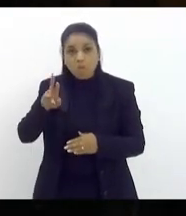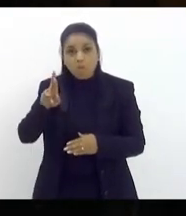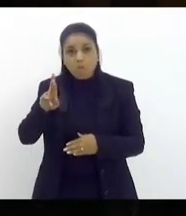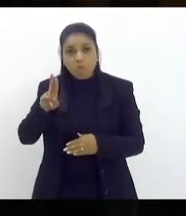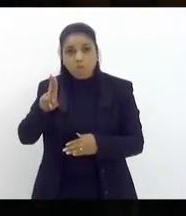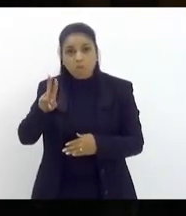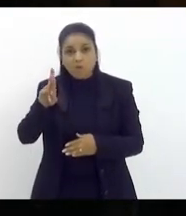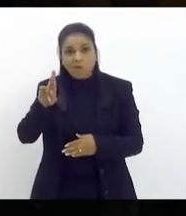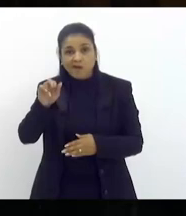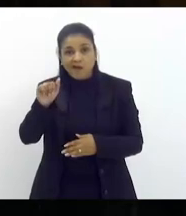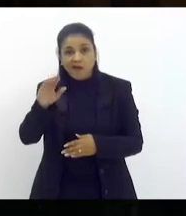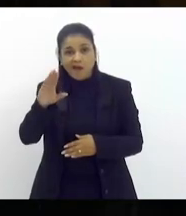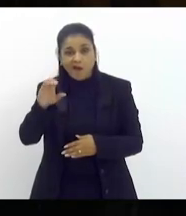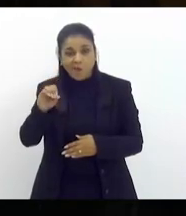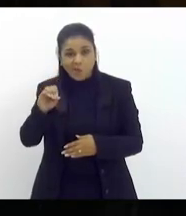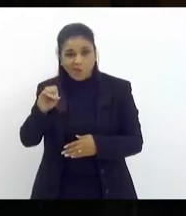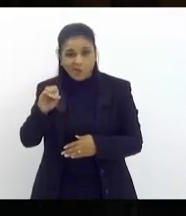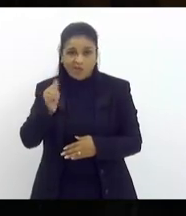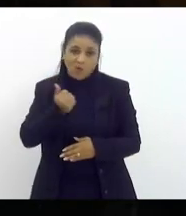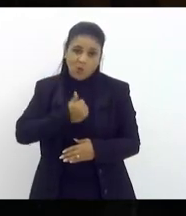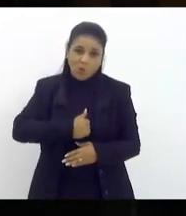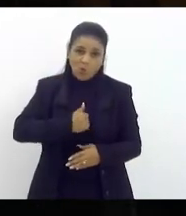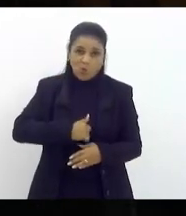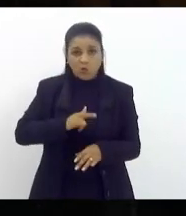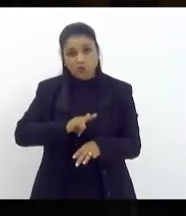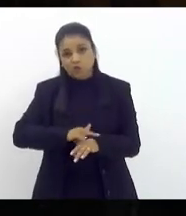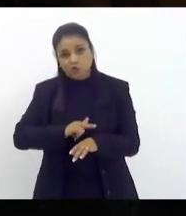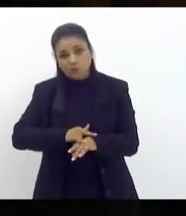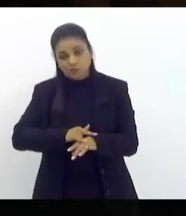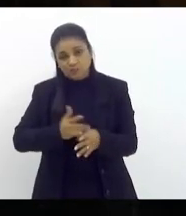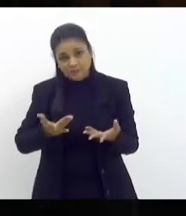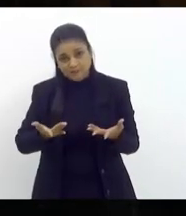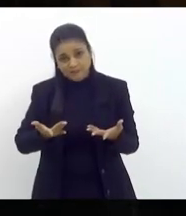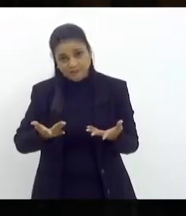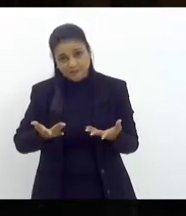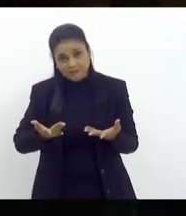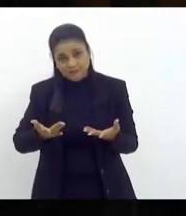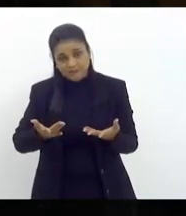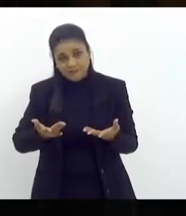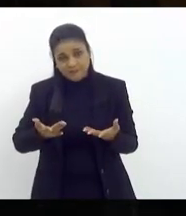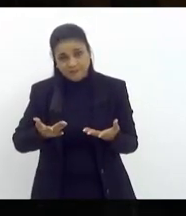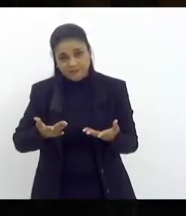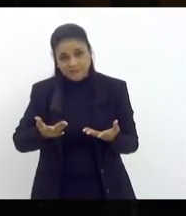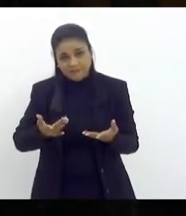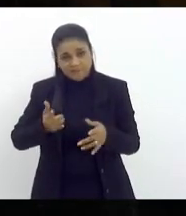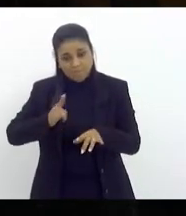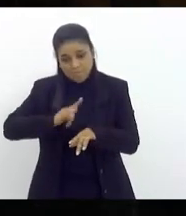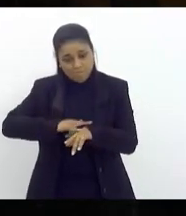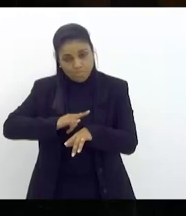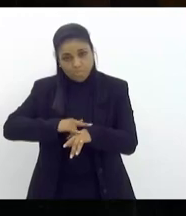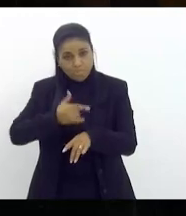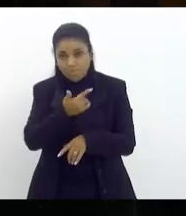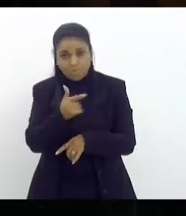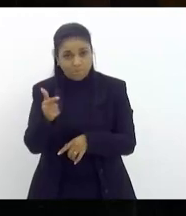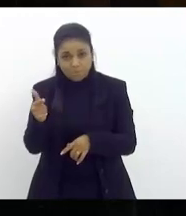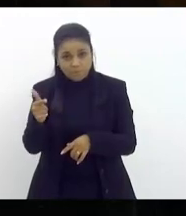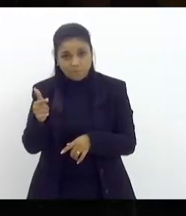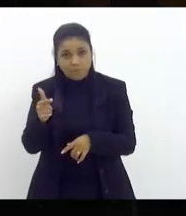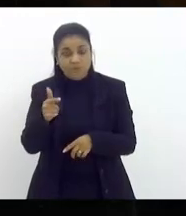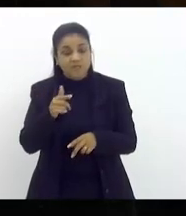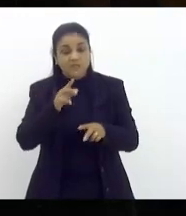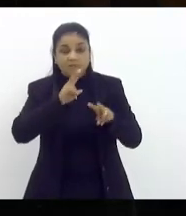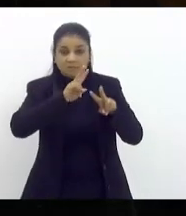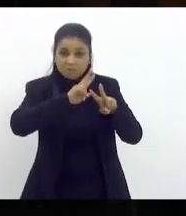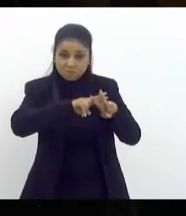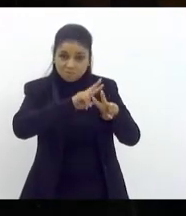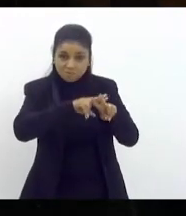as pessoas pudessem fazer suas necessidades fisiológicas ou seja senhora Presidente as pessoas hoje essas mulheres que